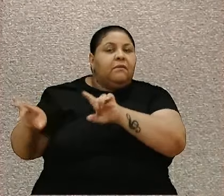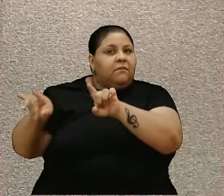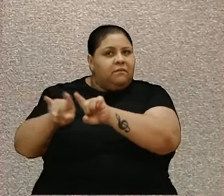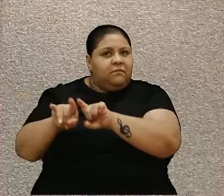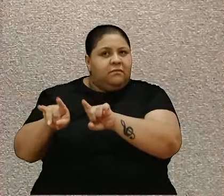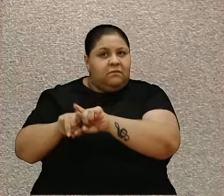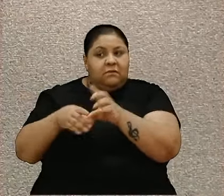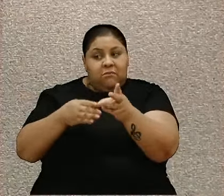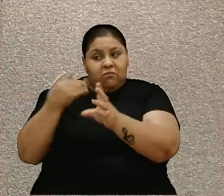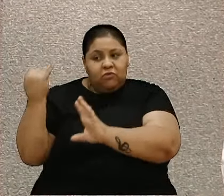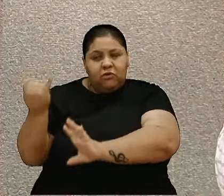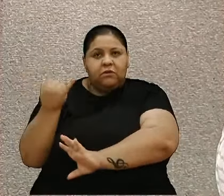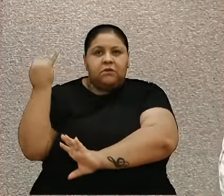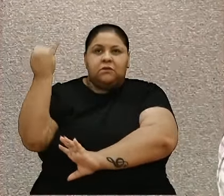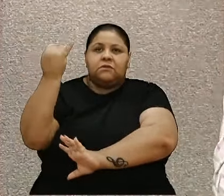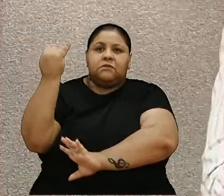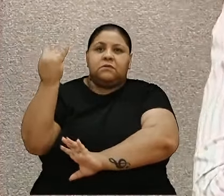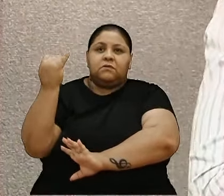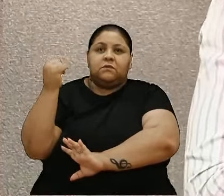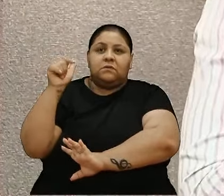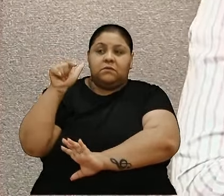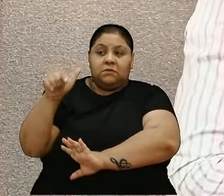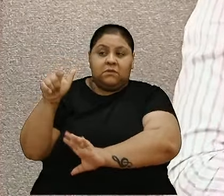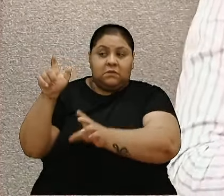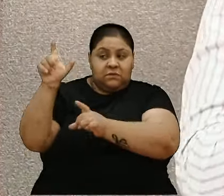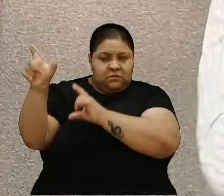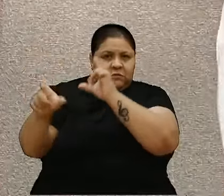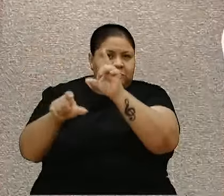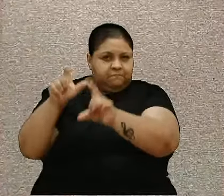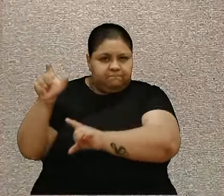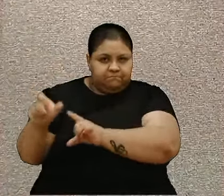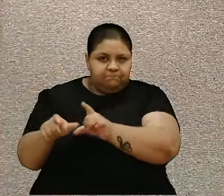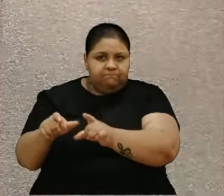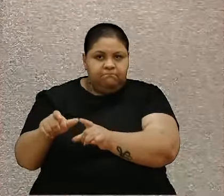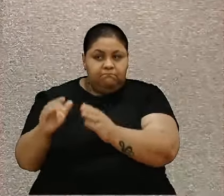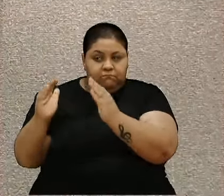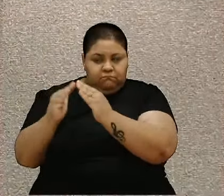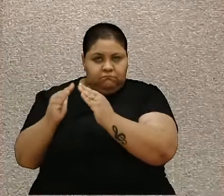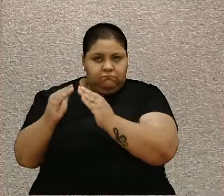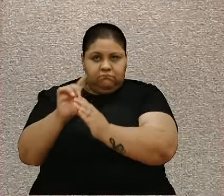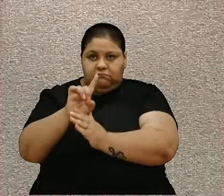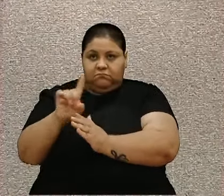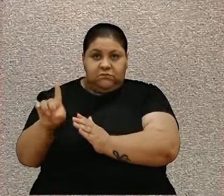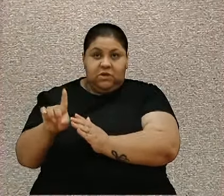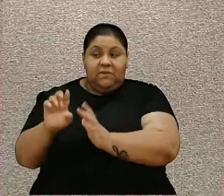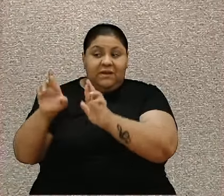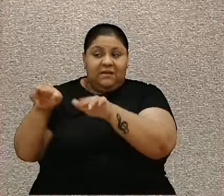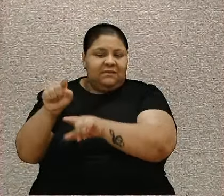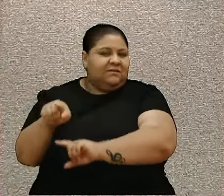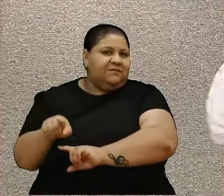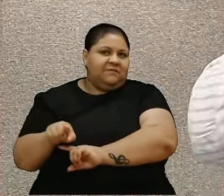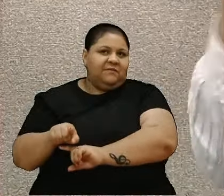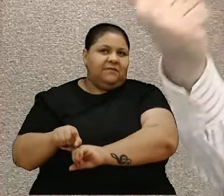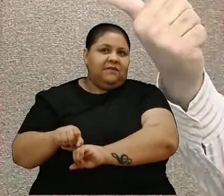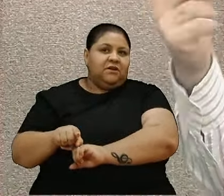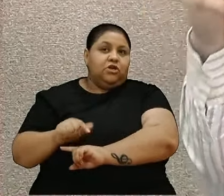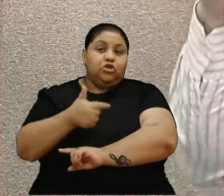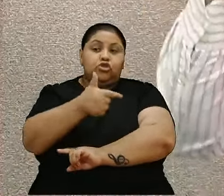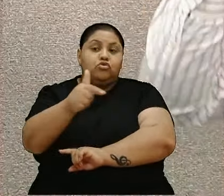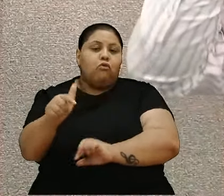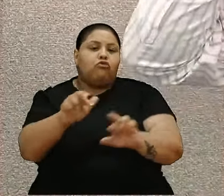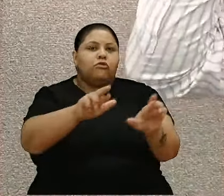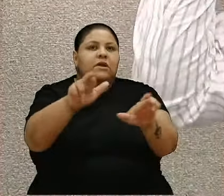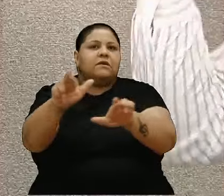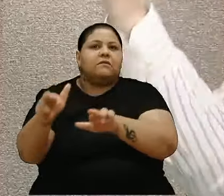muito importante, essa população que foi morar lá não era daquela região, era de outras regiões.